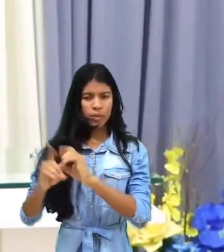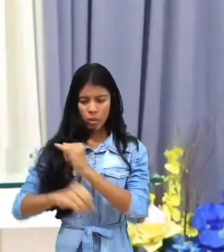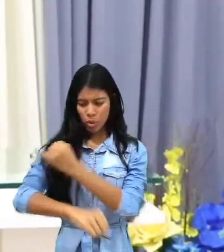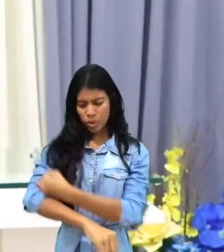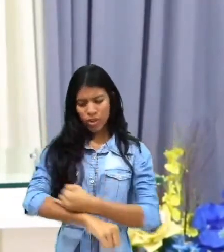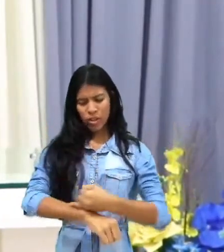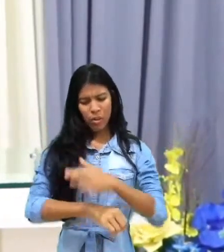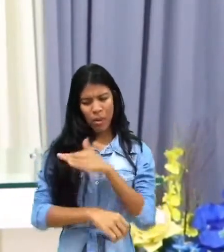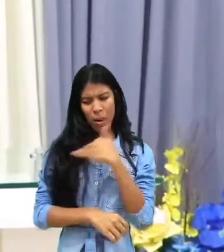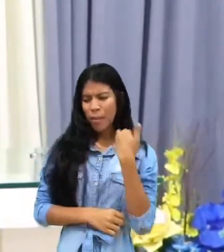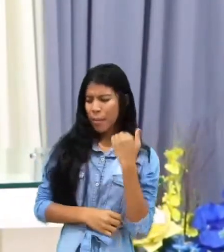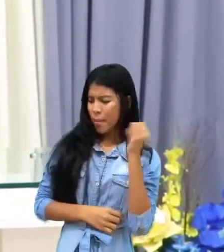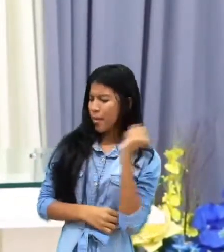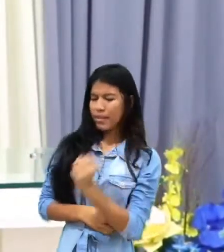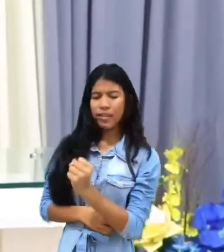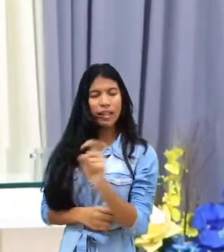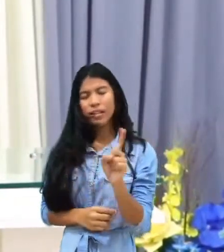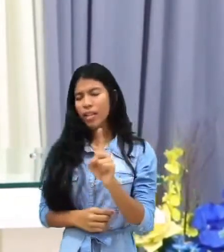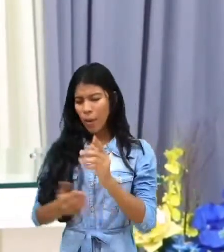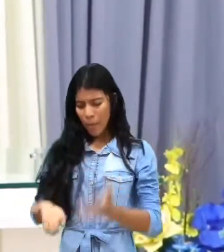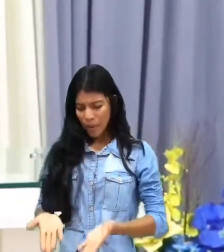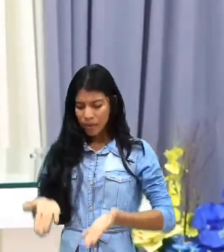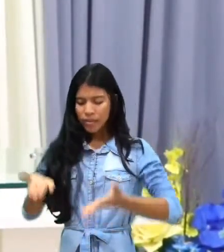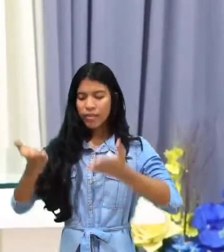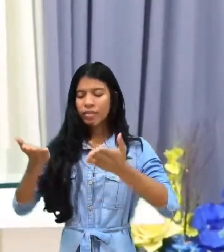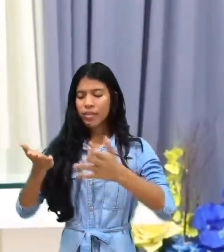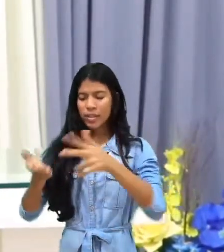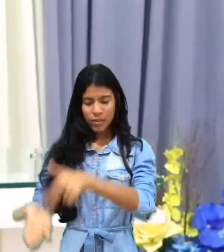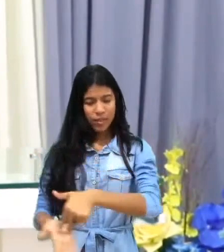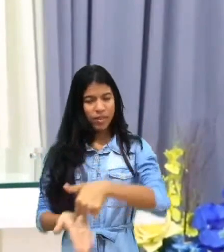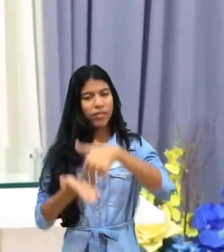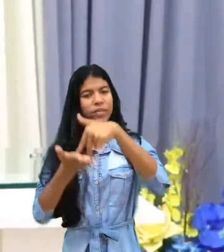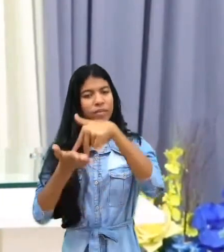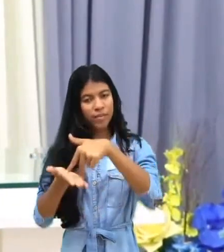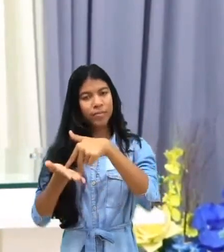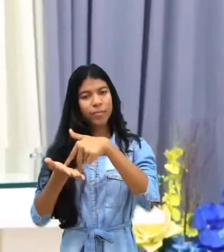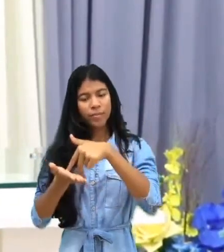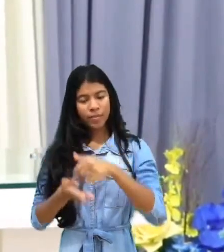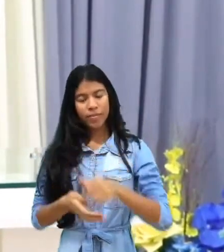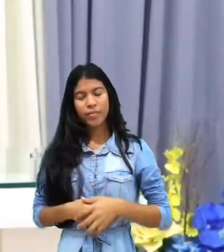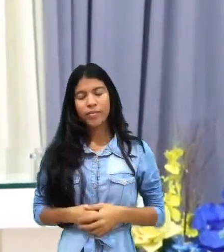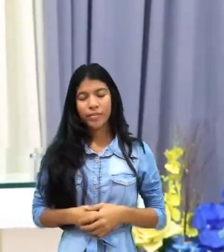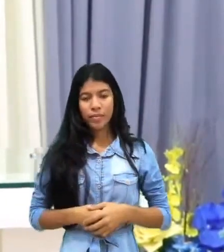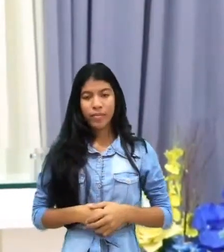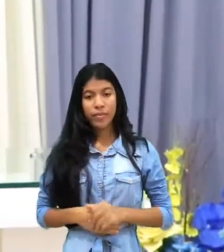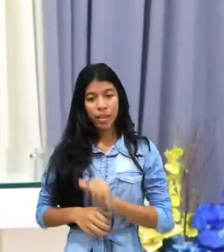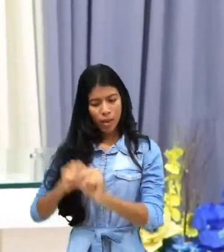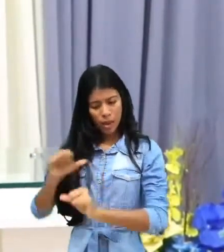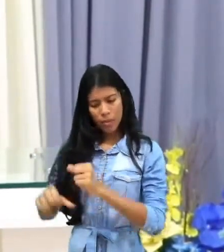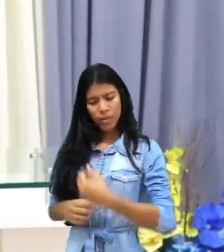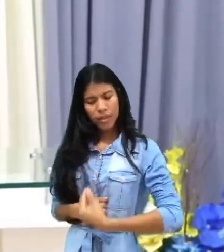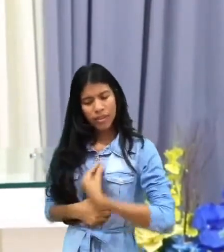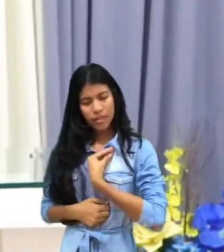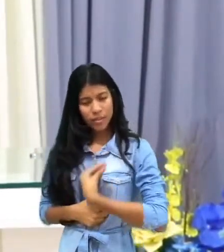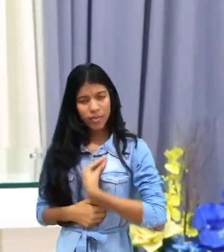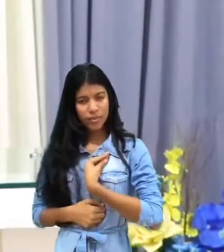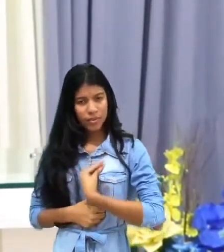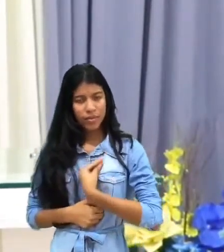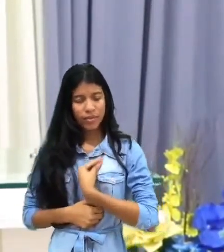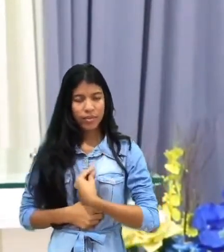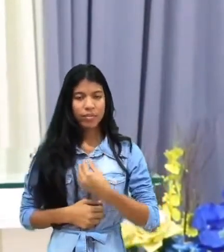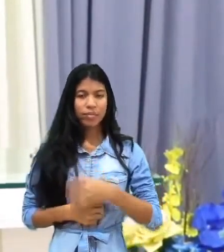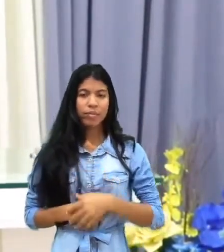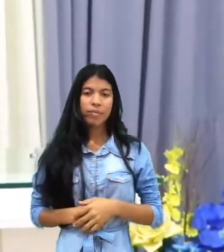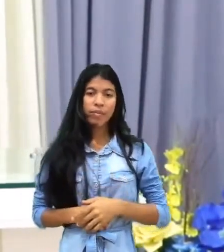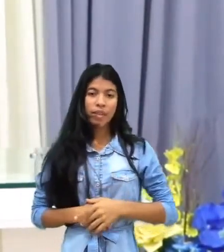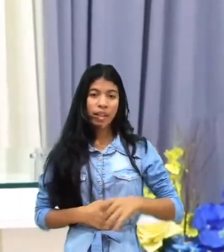para exaltá-lo, para levantá-lo, para fazer dele grande nação, para fazer dele príncipe de Deus. Deus se mostrou